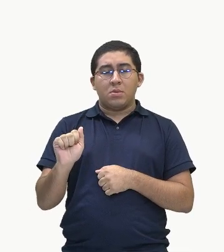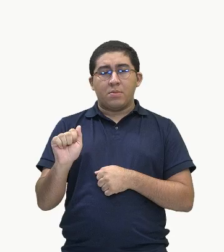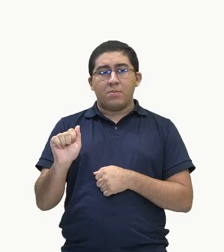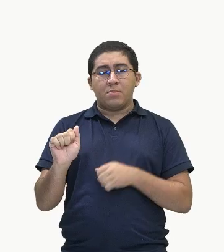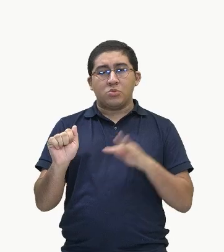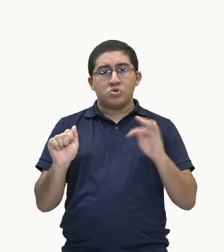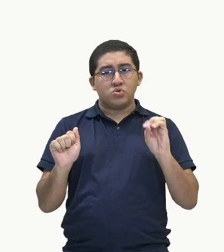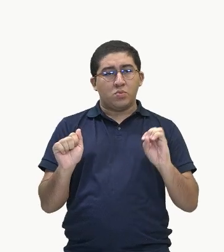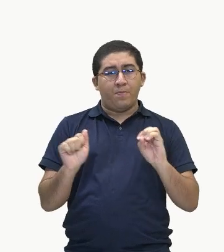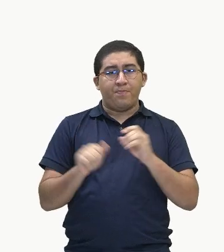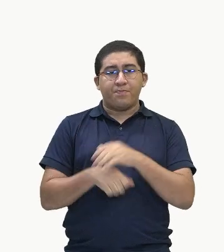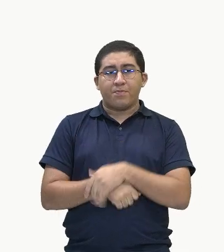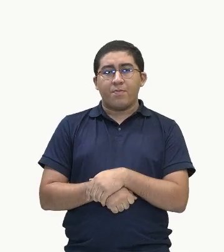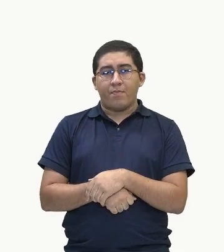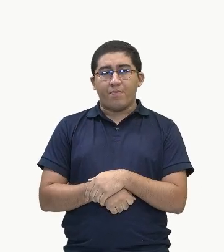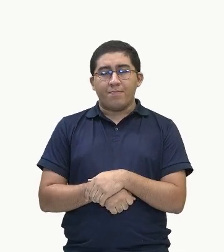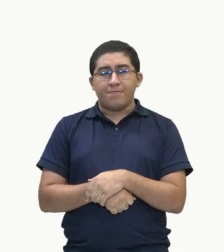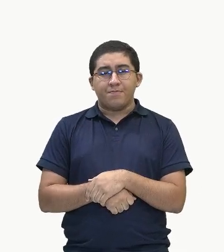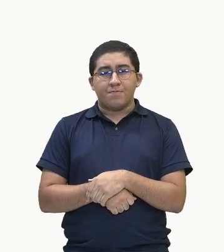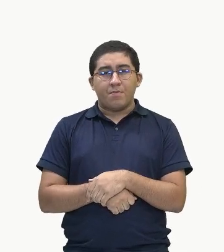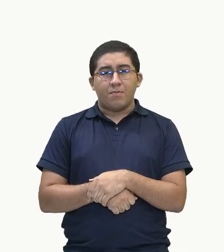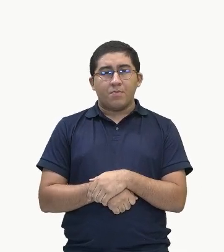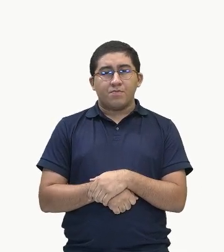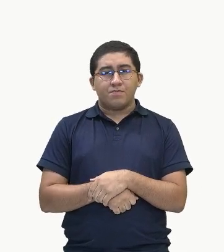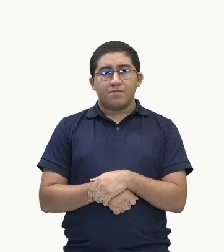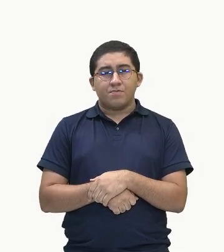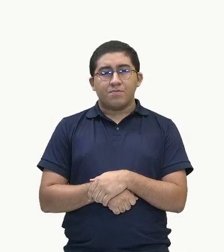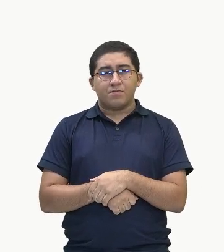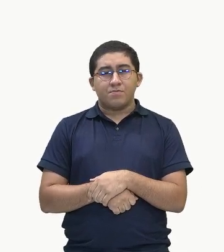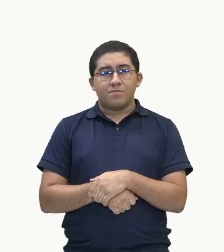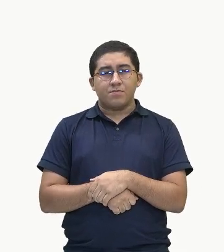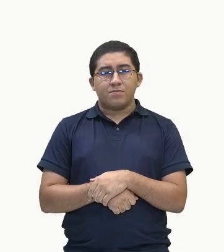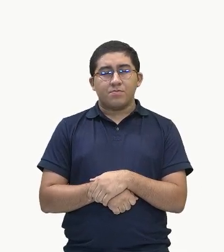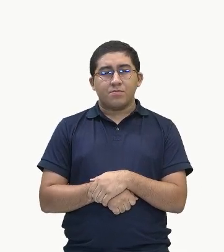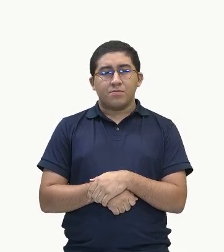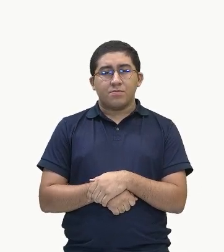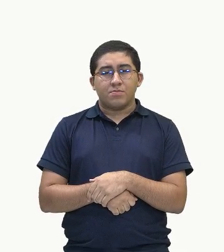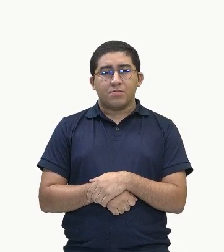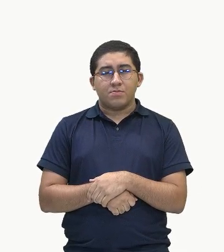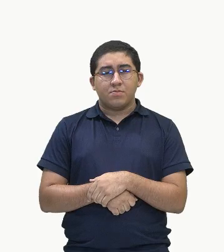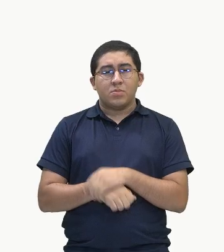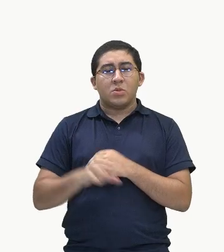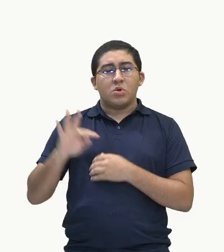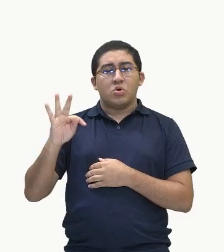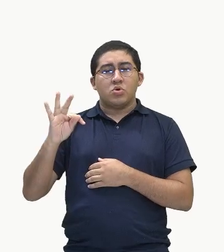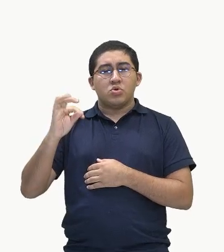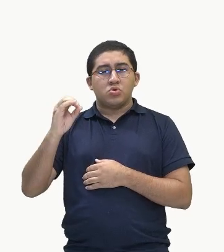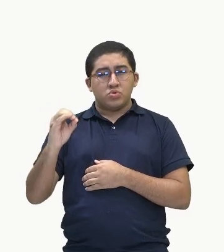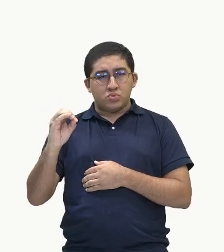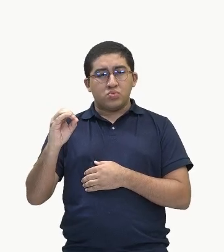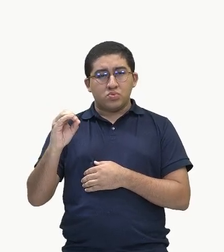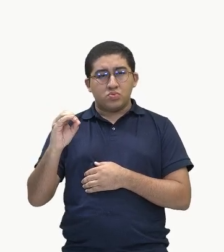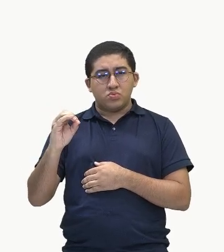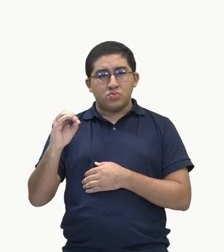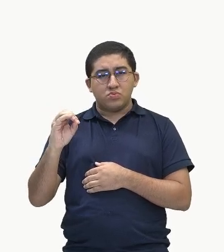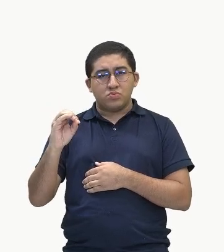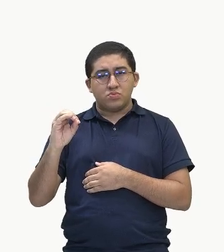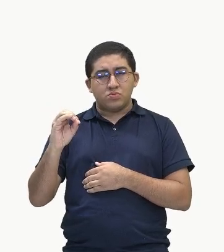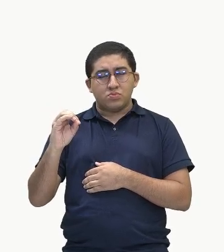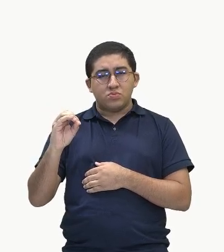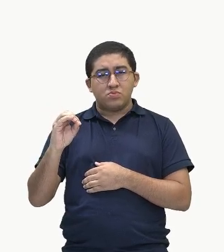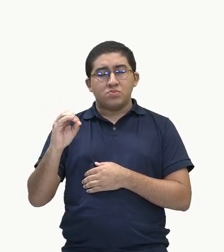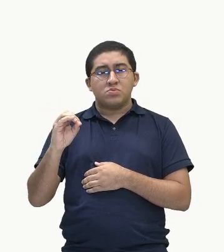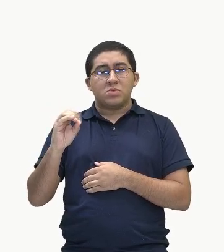Eu uso to, tá? To. Então, to catch prey, para apanhar a